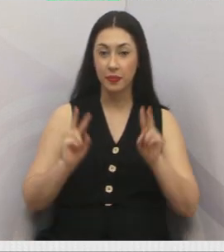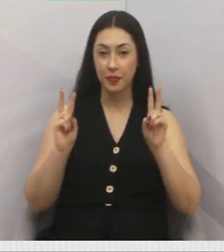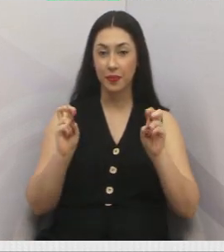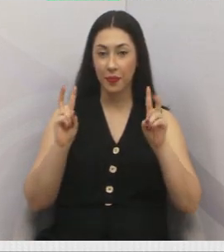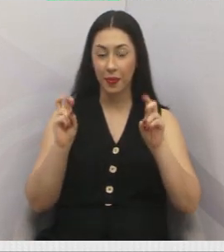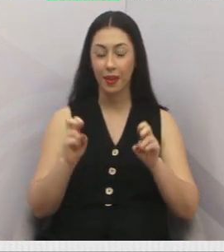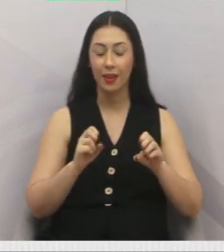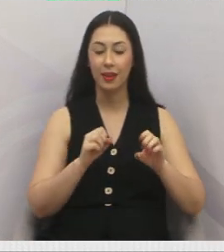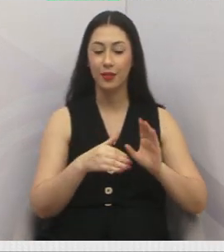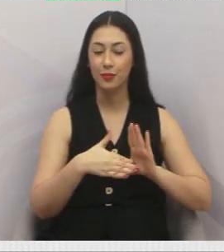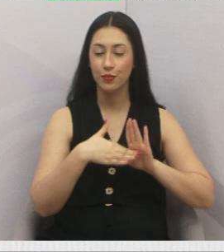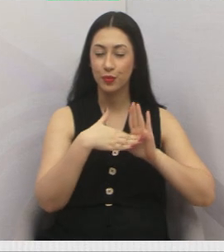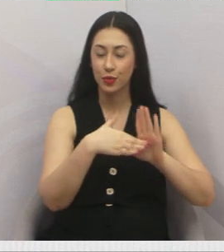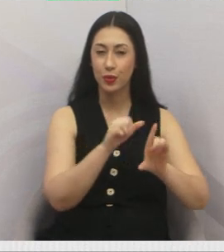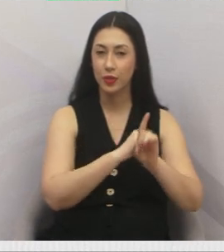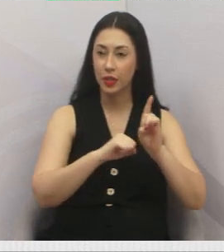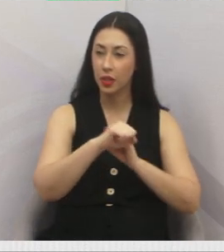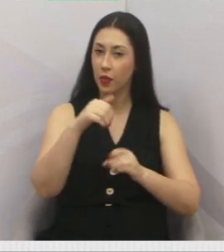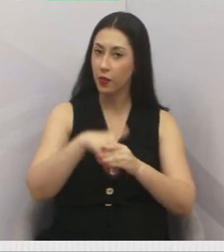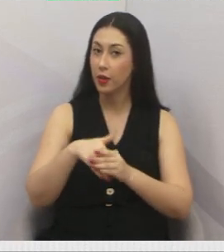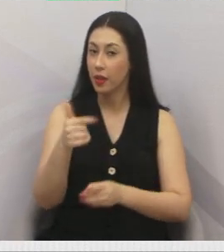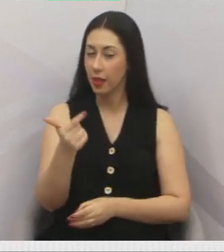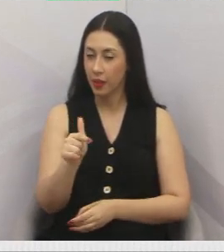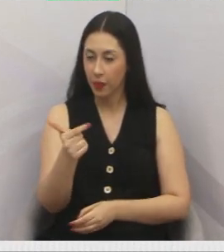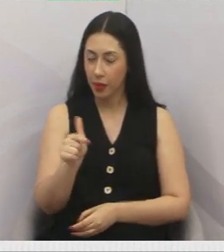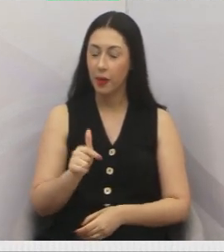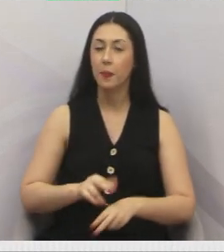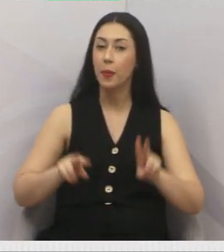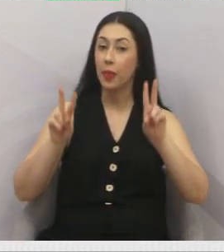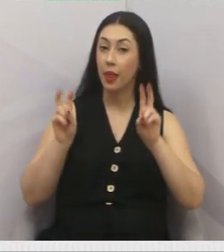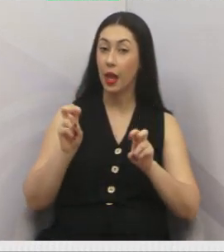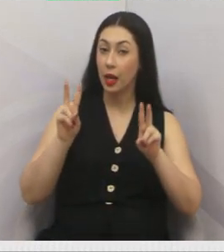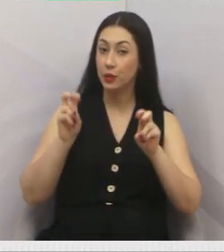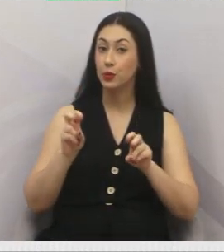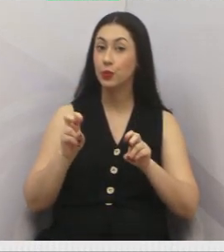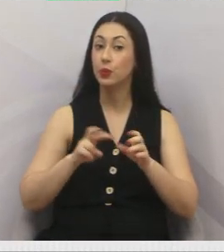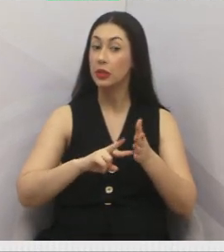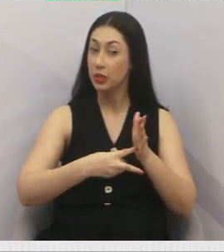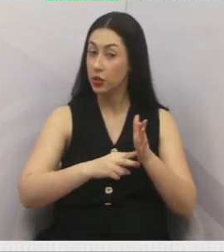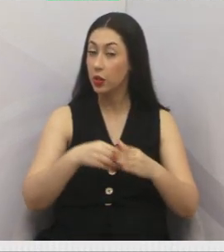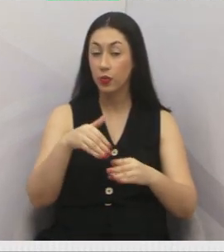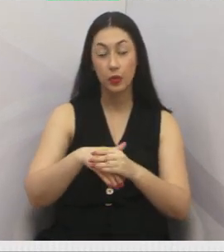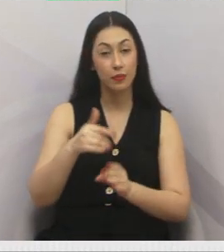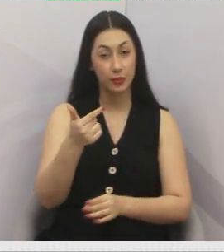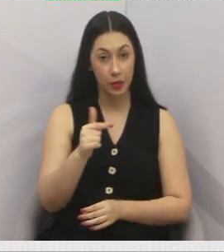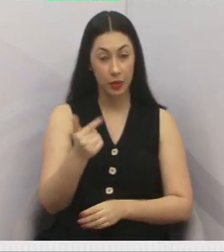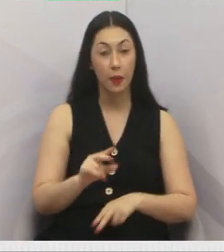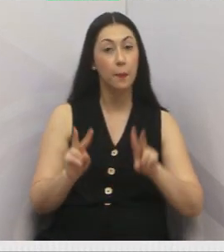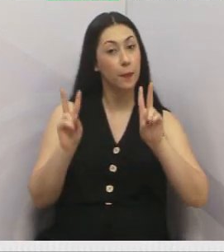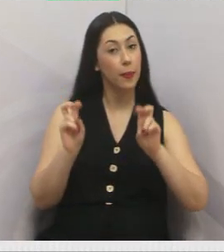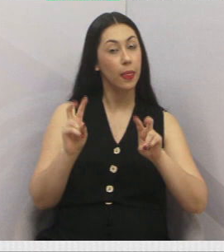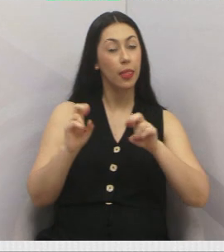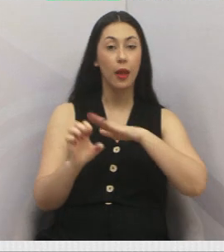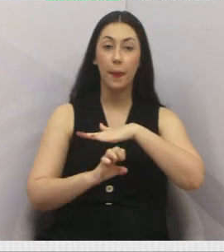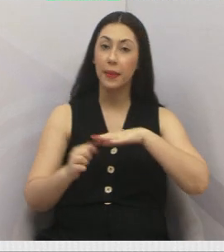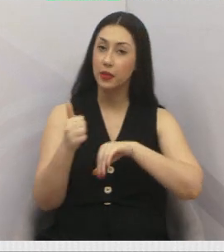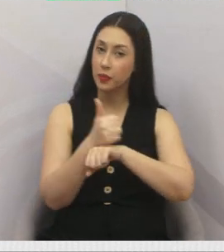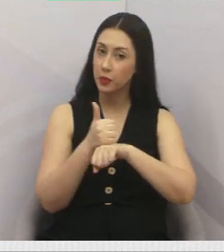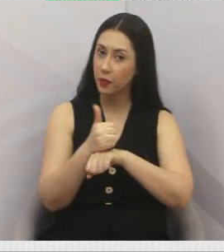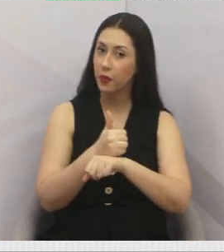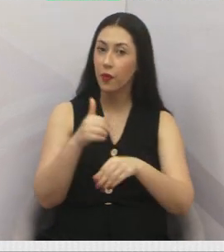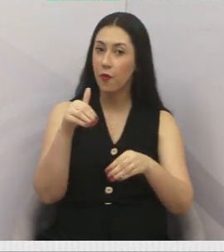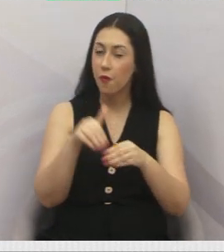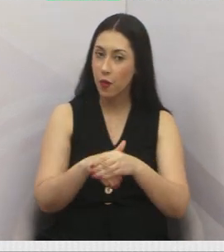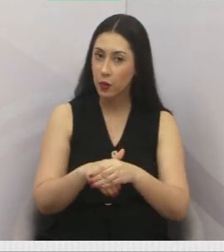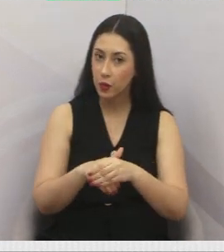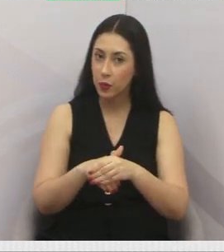Segmento Movimentos Populares, voto em branco. Segmento Entidade de Classe Sindical, voto em branco. Segmento Empresas ou Entidades Profissionais,